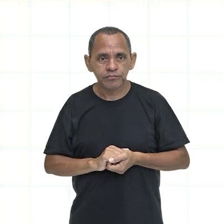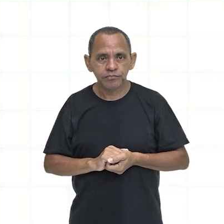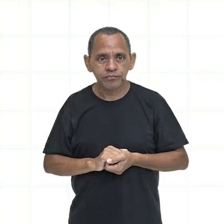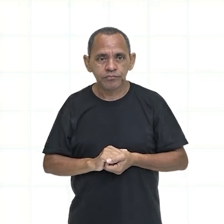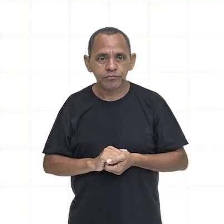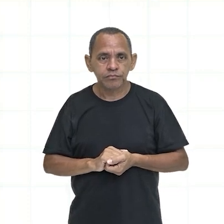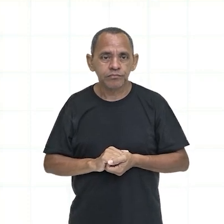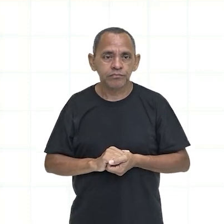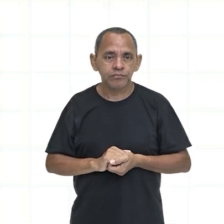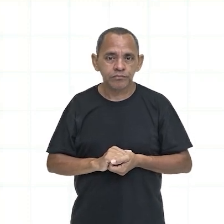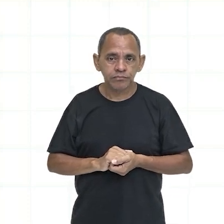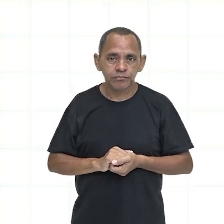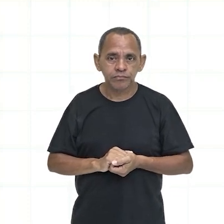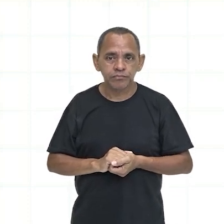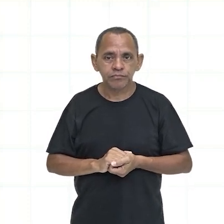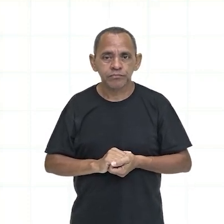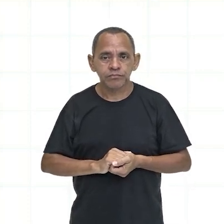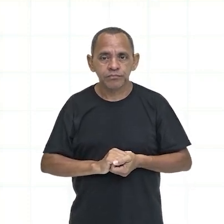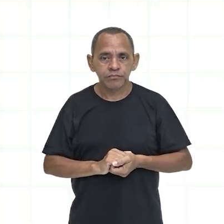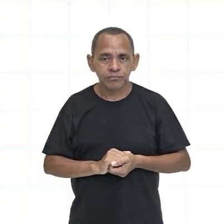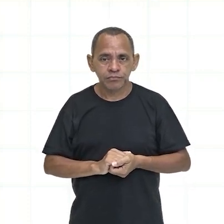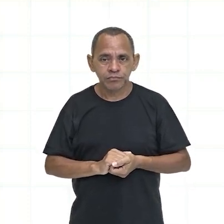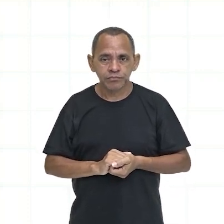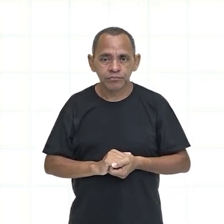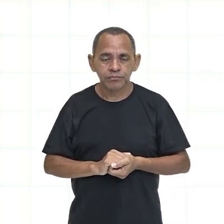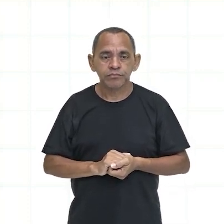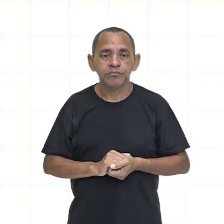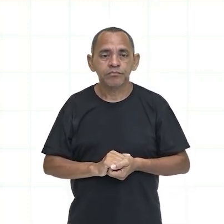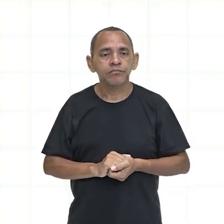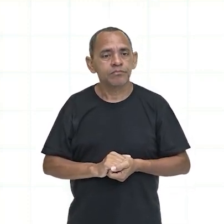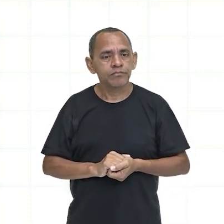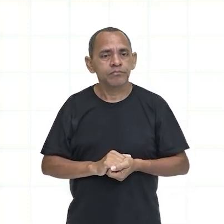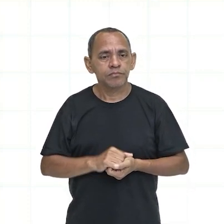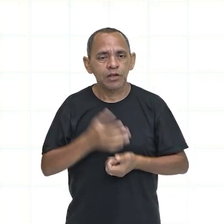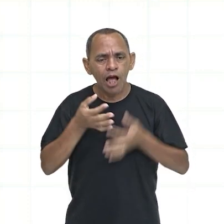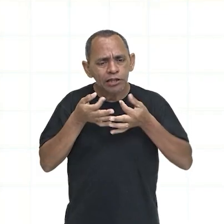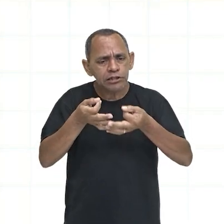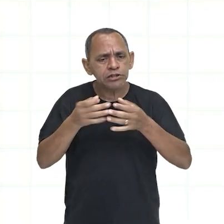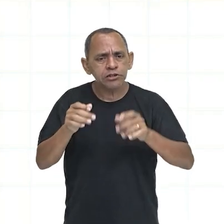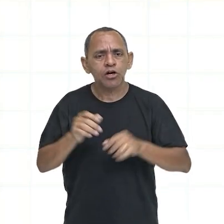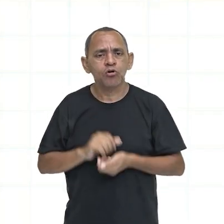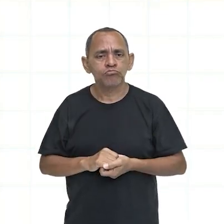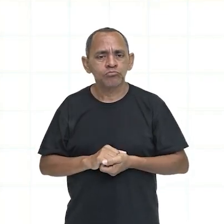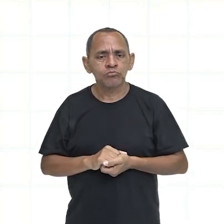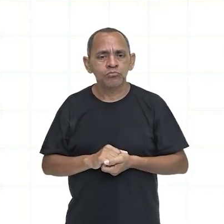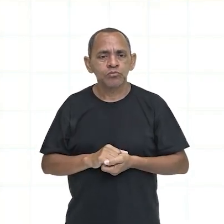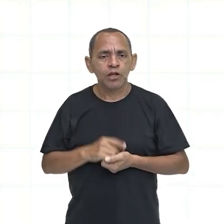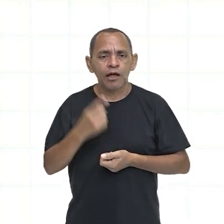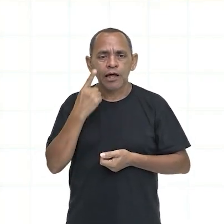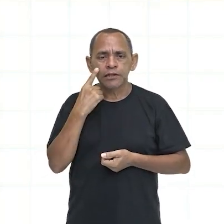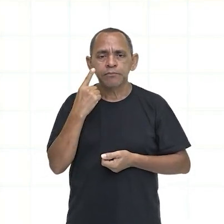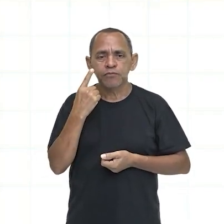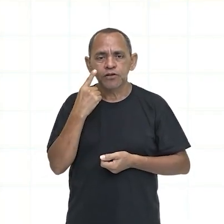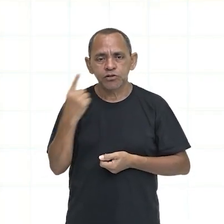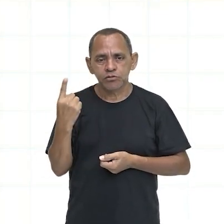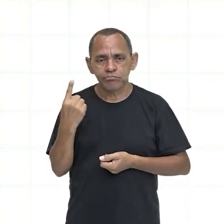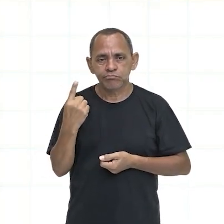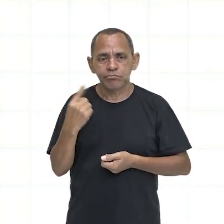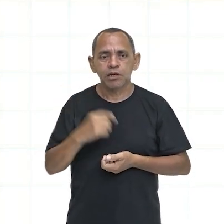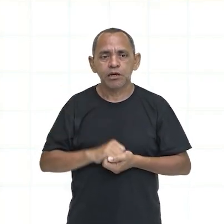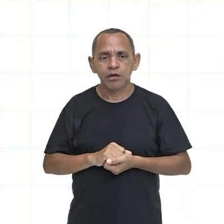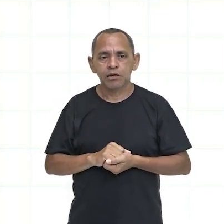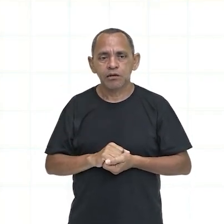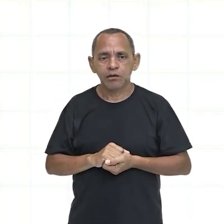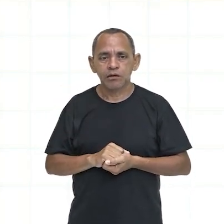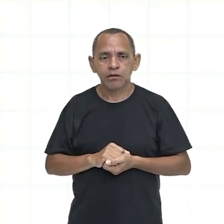tá certo? Então, repare que ali o verbo to be já está conjugado e o is já indica, então, que eu estou conjugando com o sujeito em